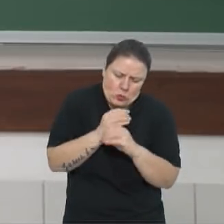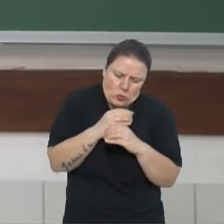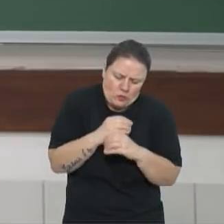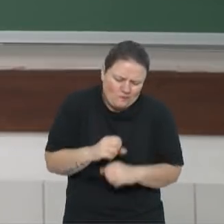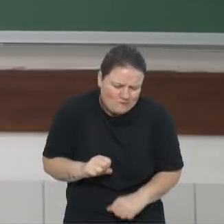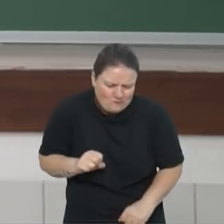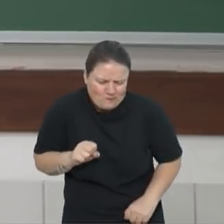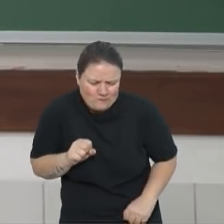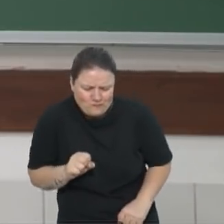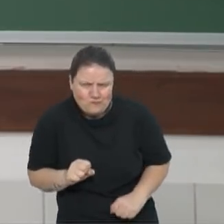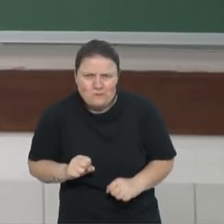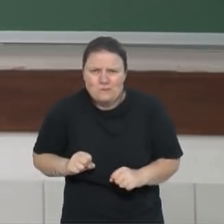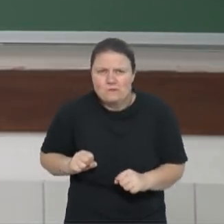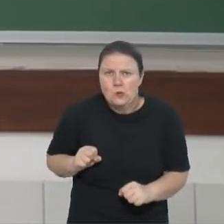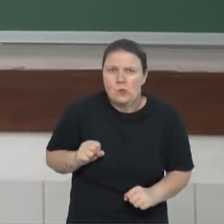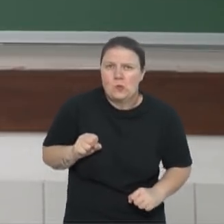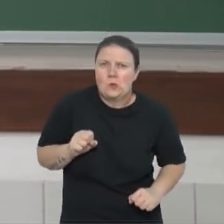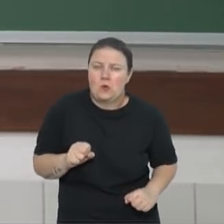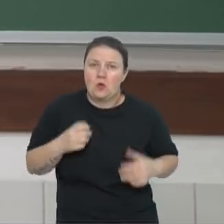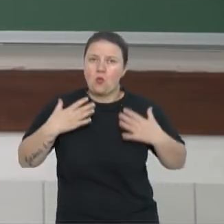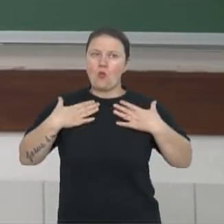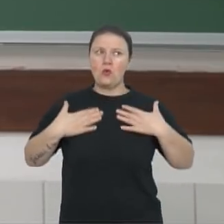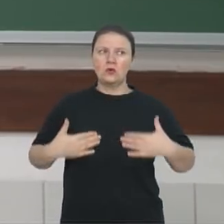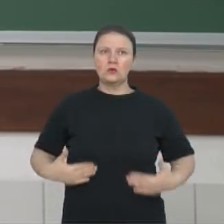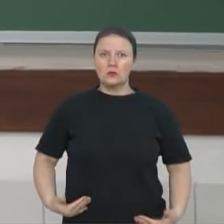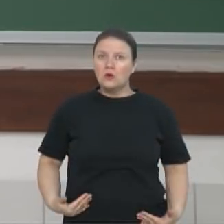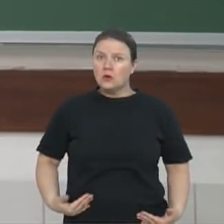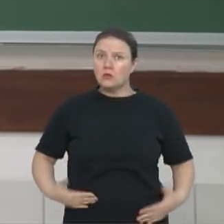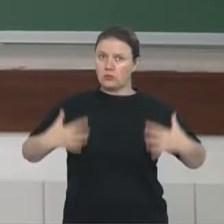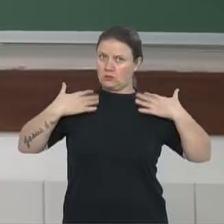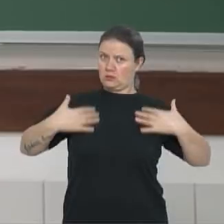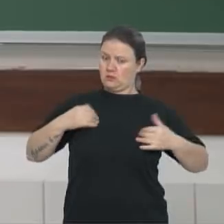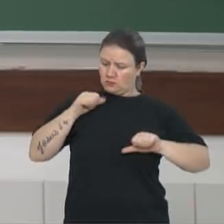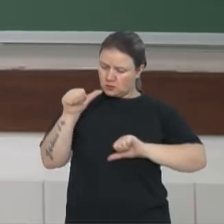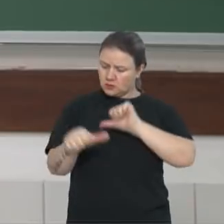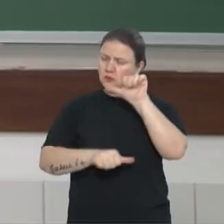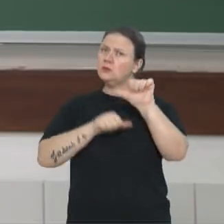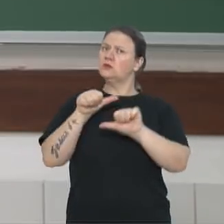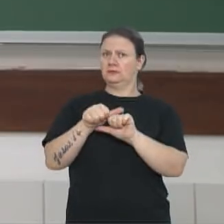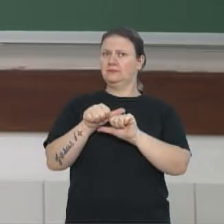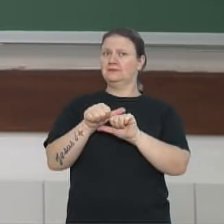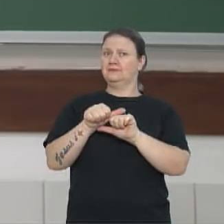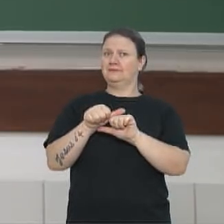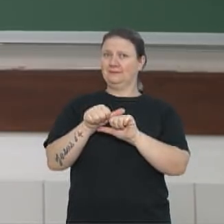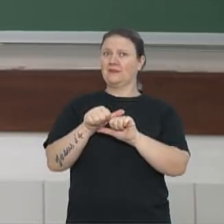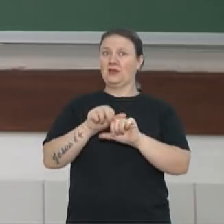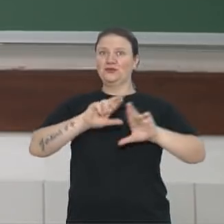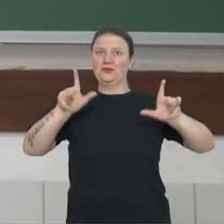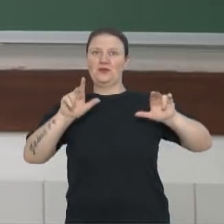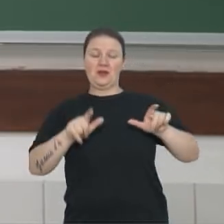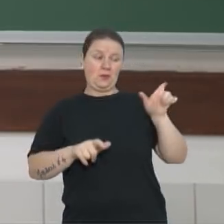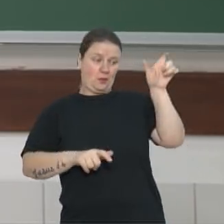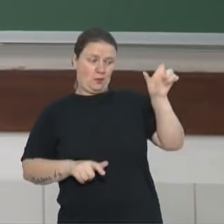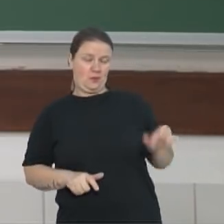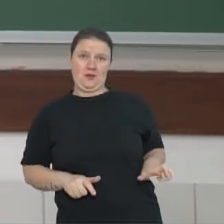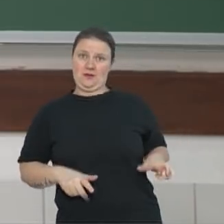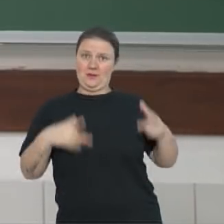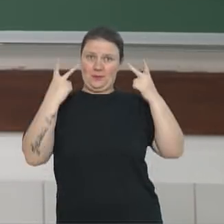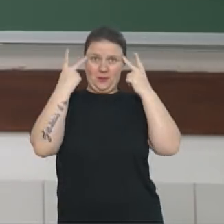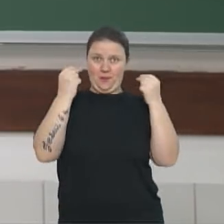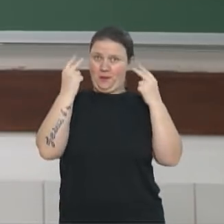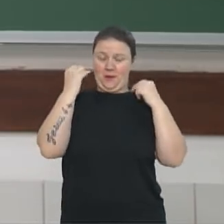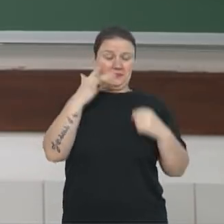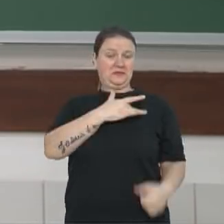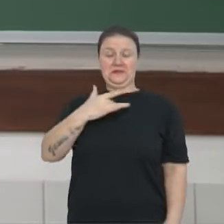dificuldade de movimentação, o corpo para essa personagem é diferente do corpo que ela vai usar